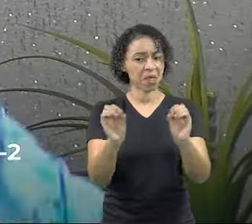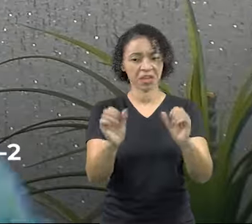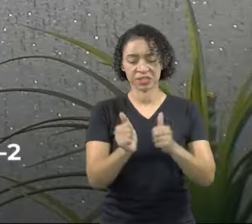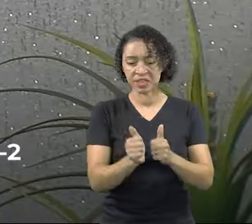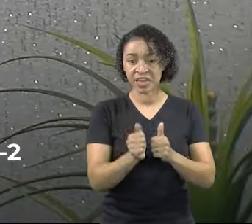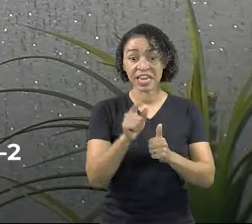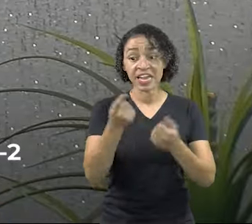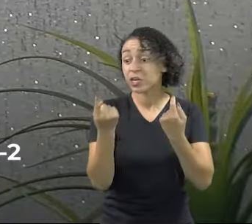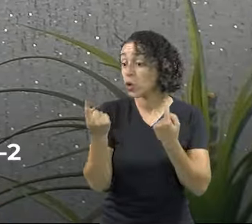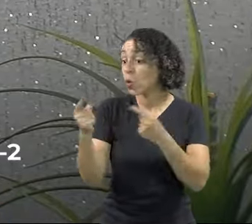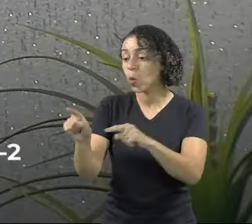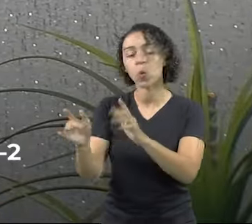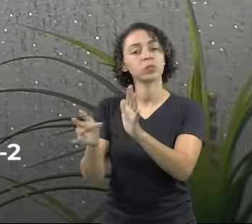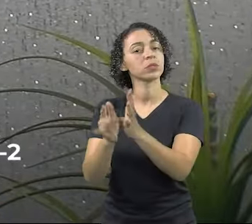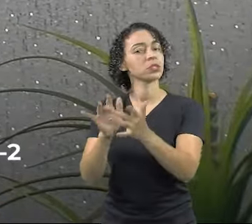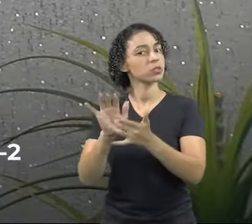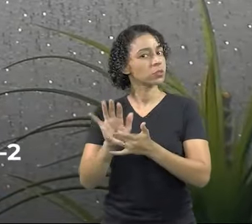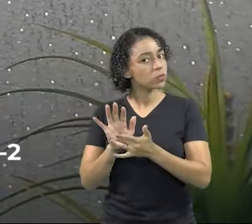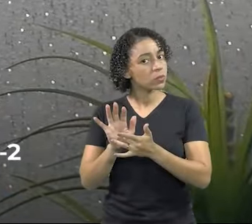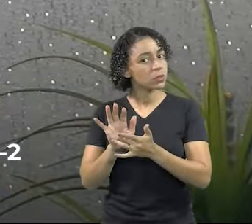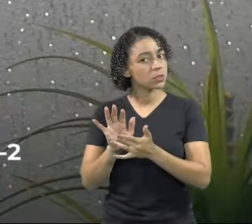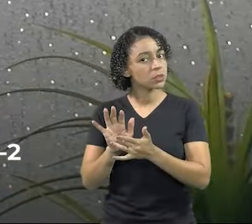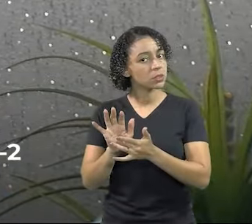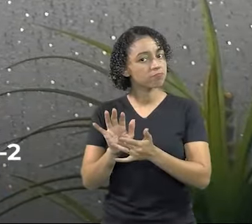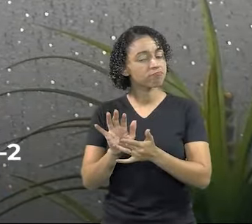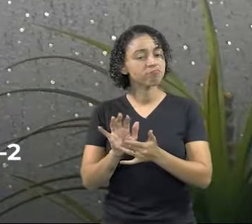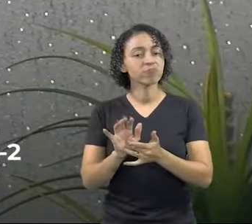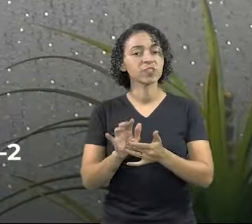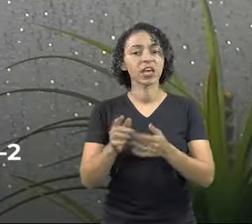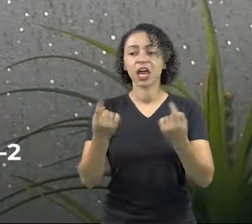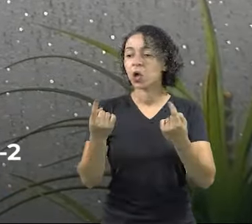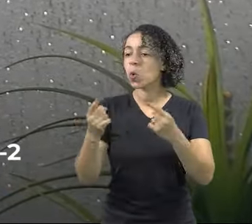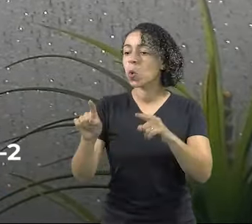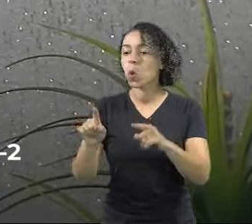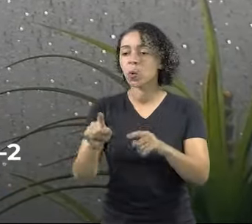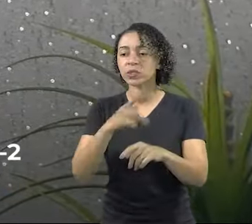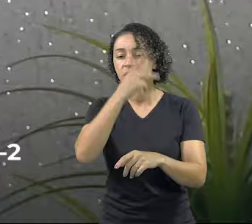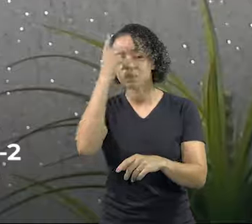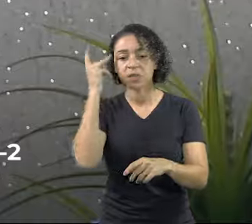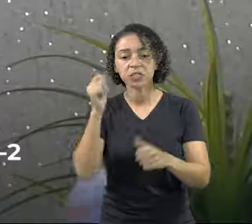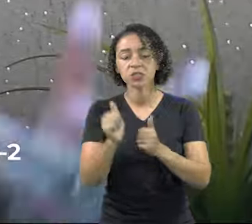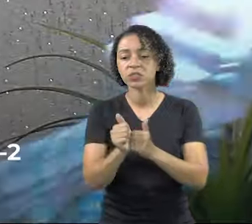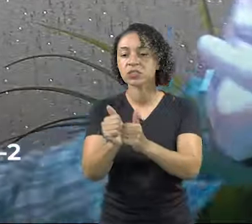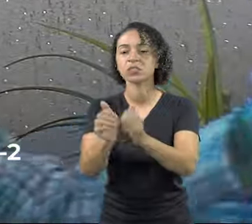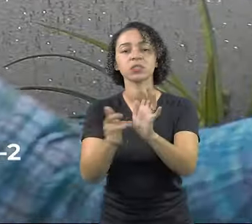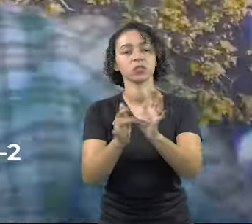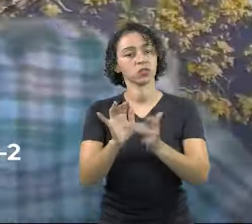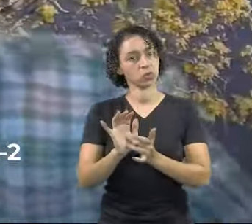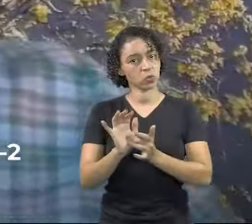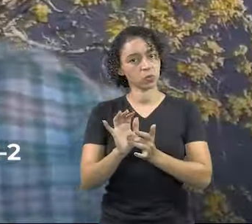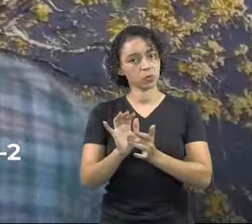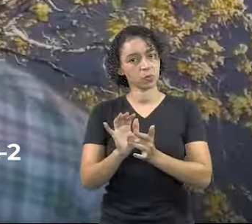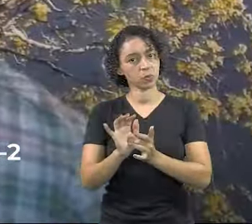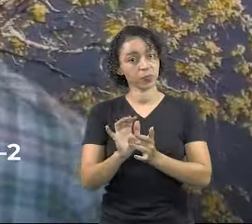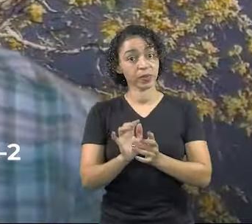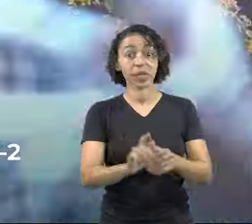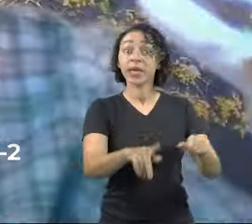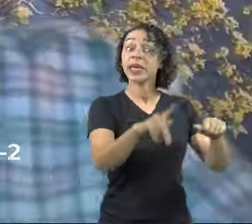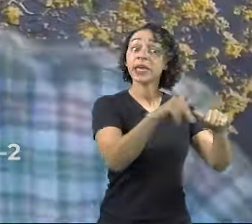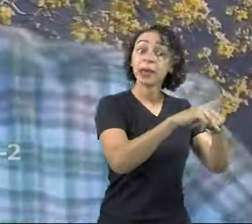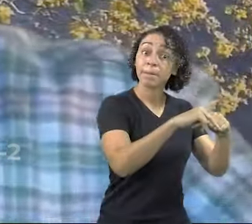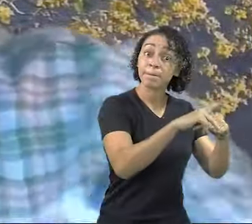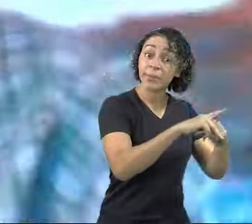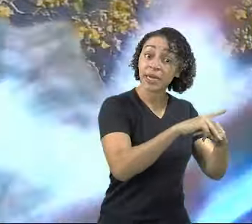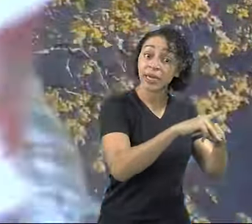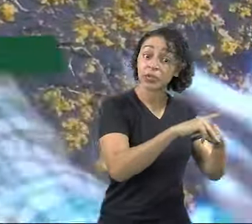Jesus e perseguia seus Apóstolos seus cristãos os cristãos seus seguidores então ele exorta Pedro e fala